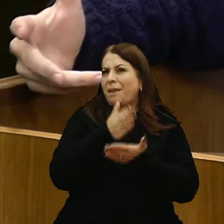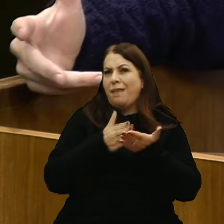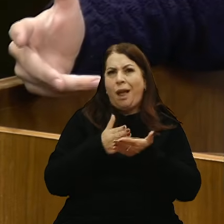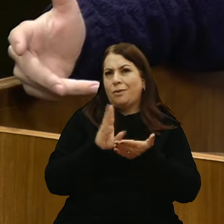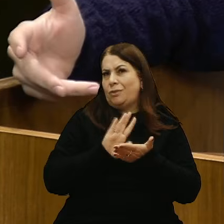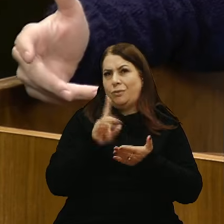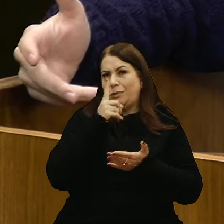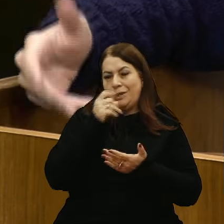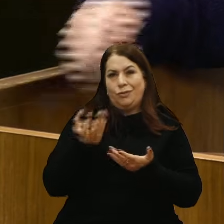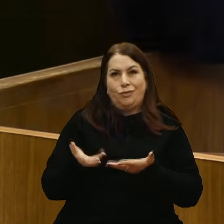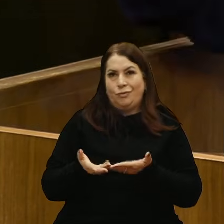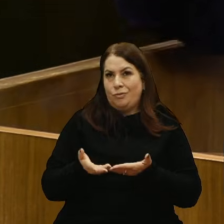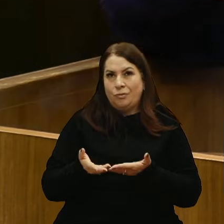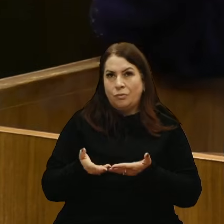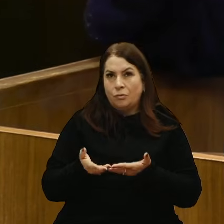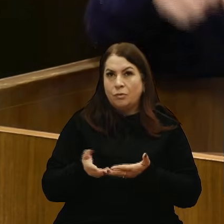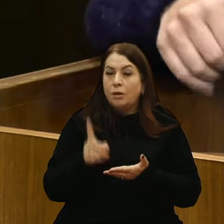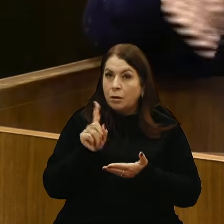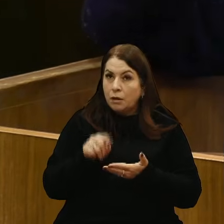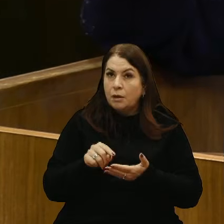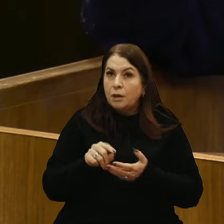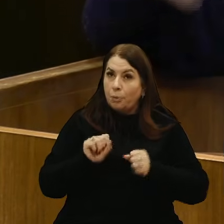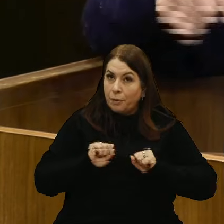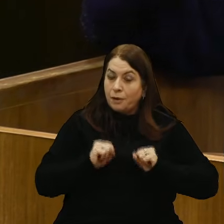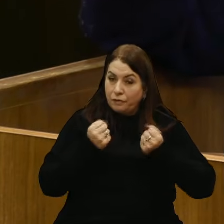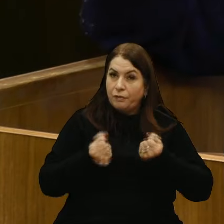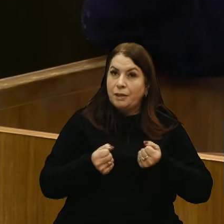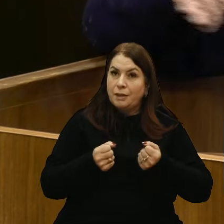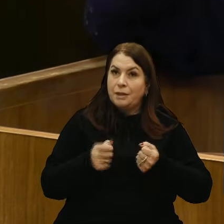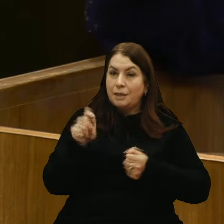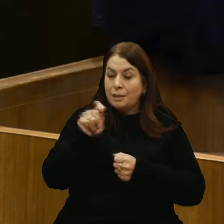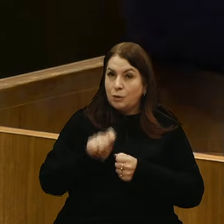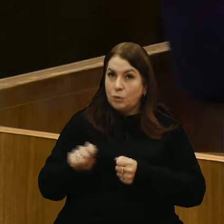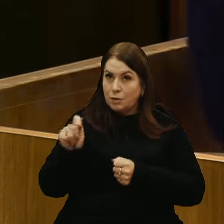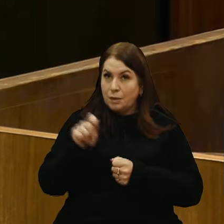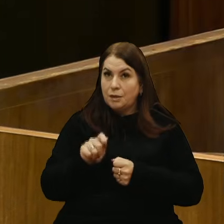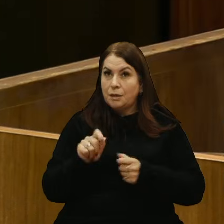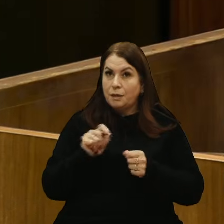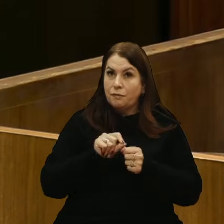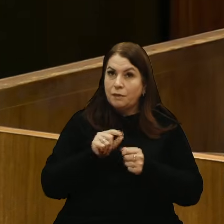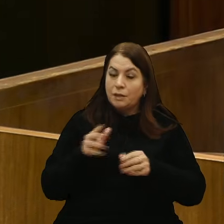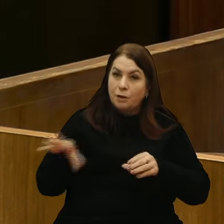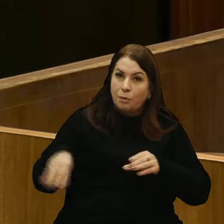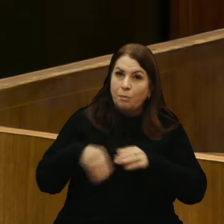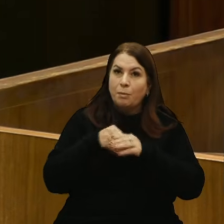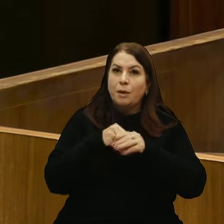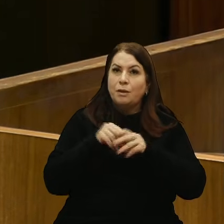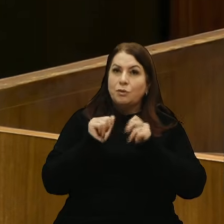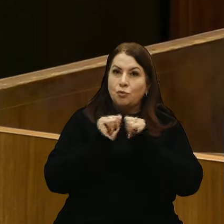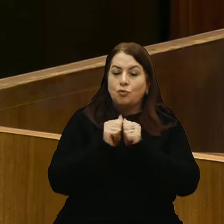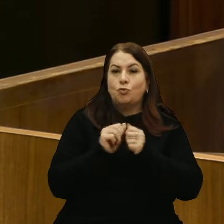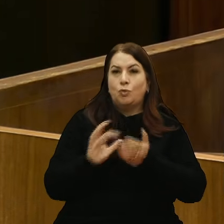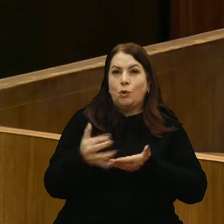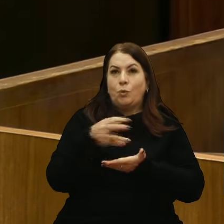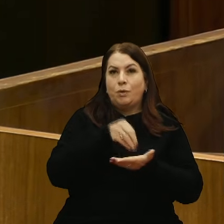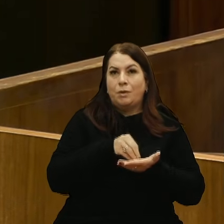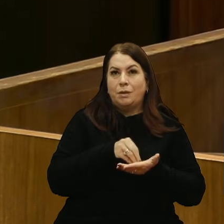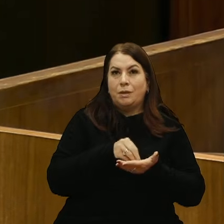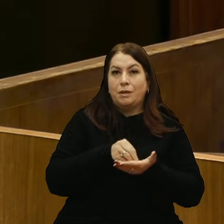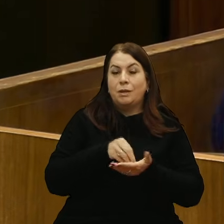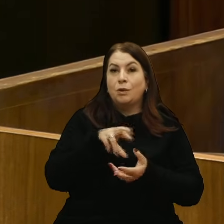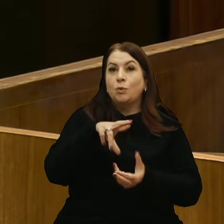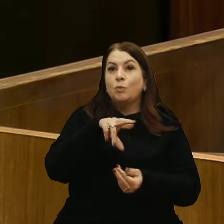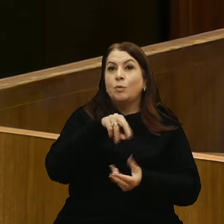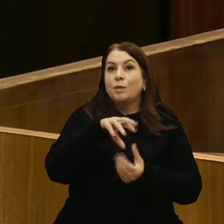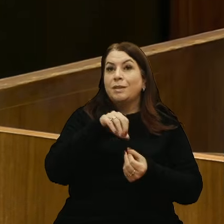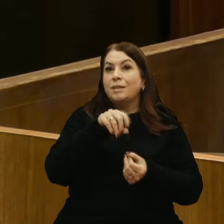nosso lixo seletivo. É uma defesa das associações que elas façam parte do guarda-chuva da Codeca. Os resíduos, o